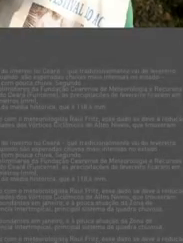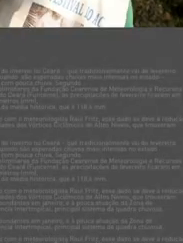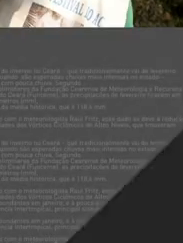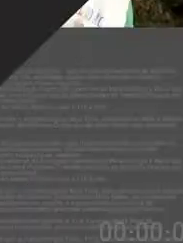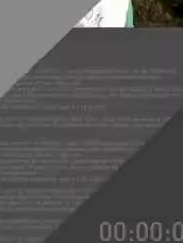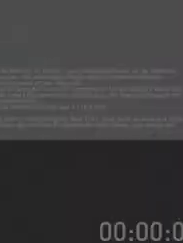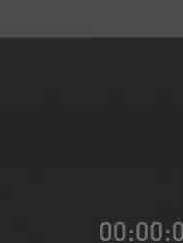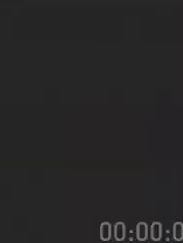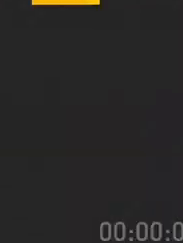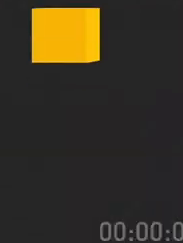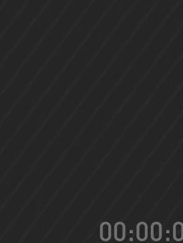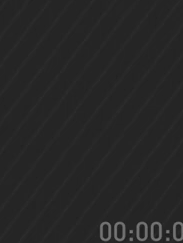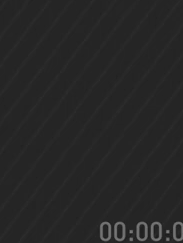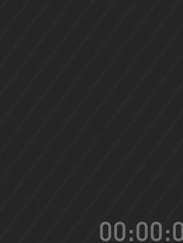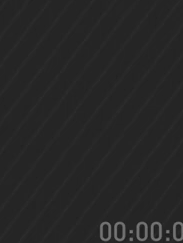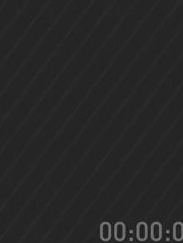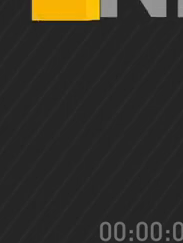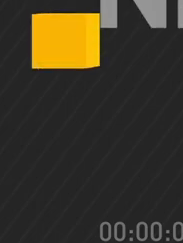ae